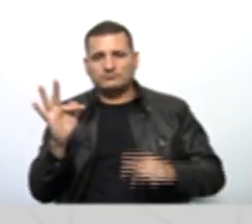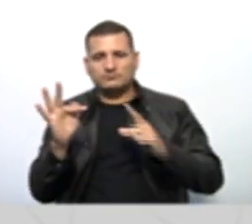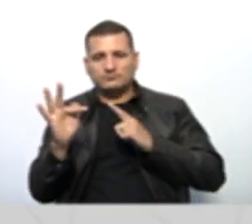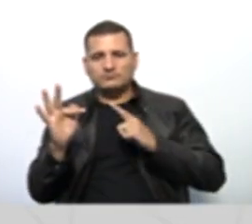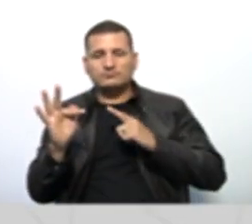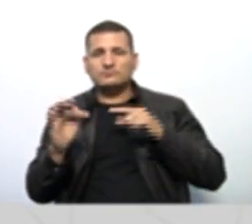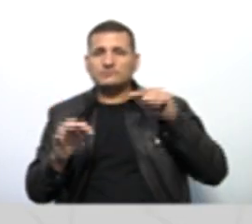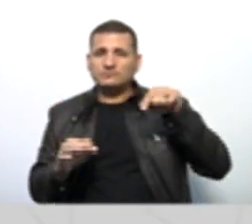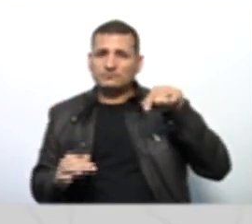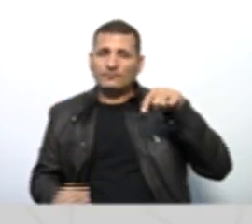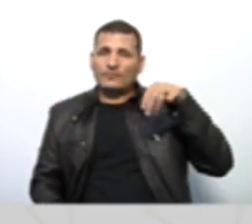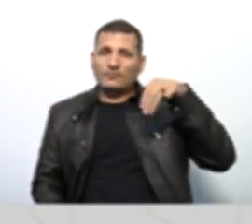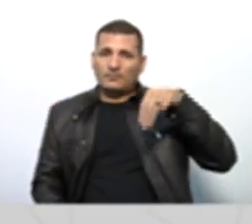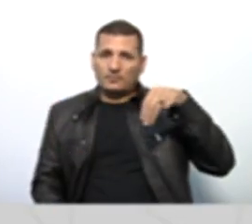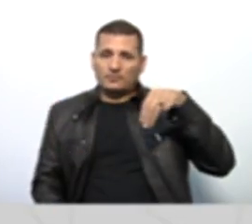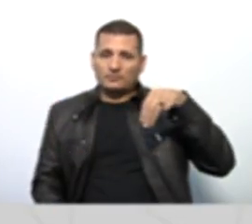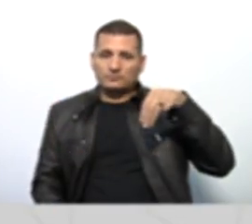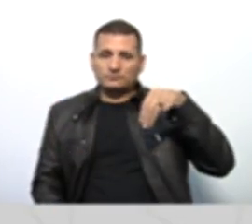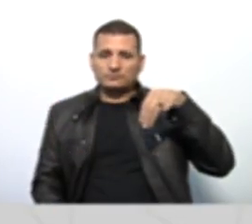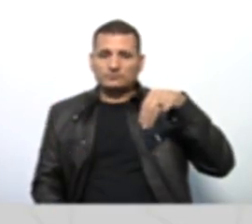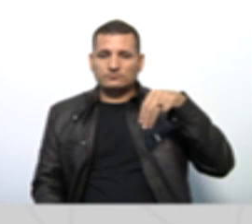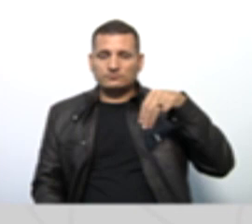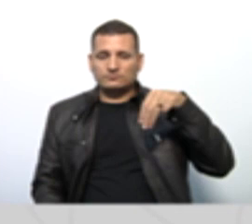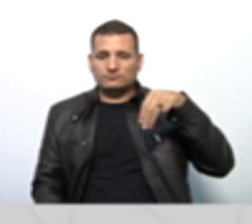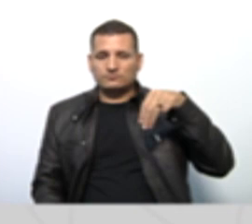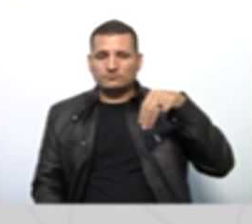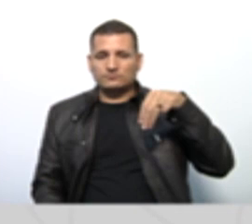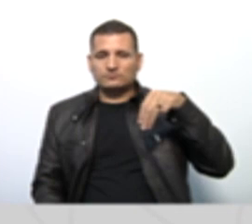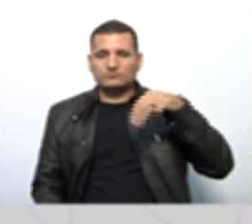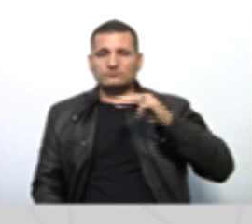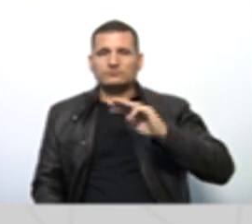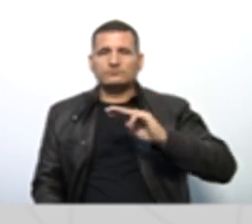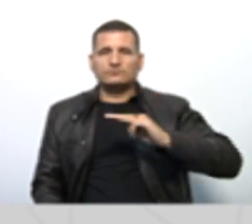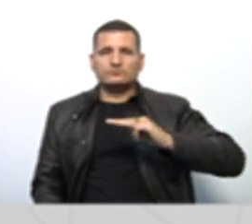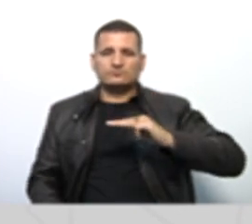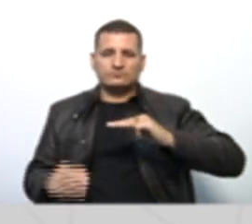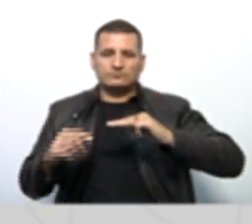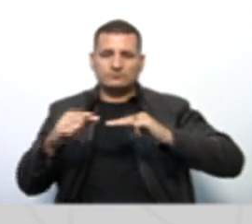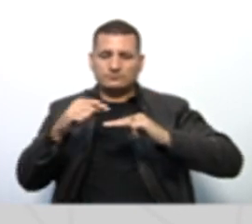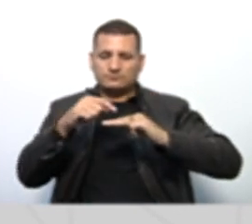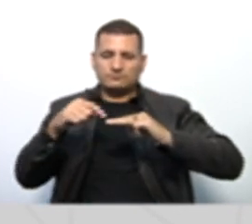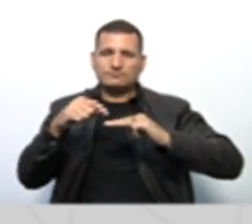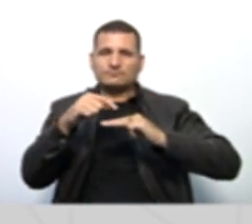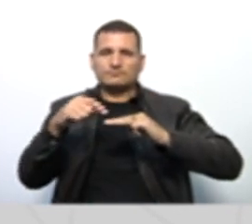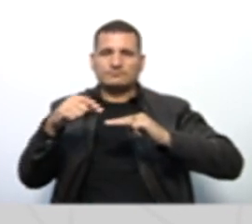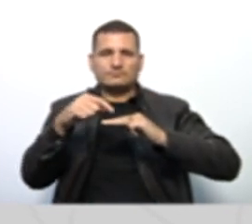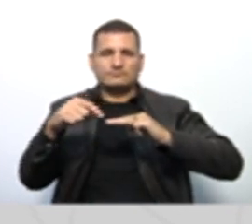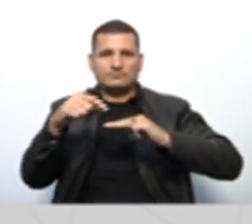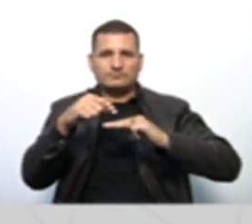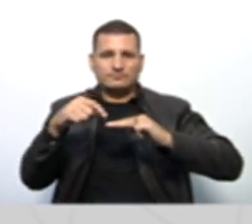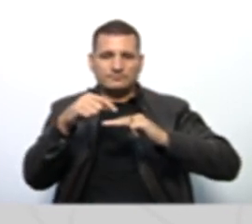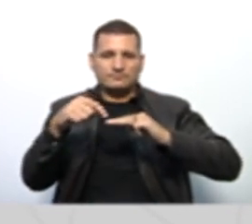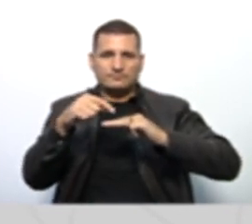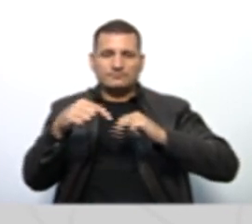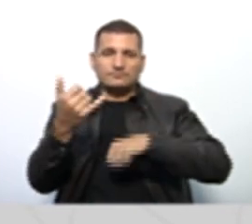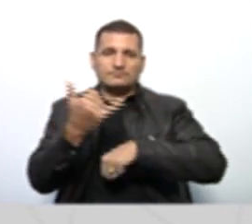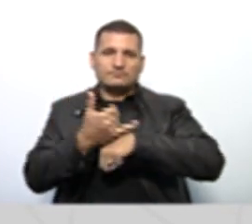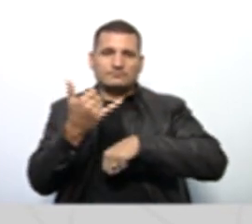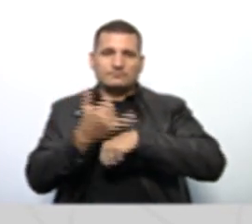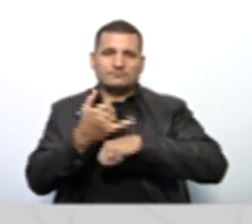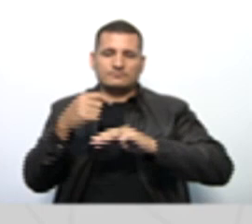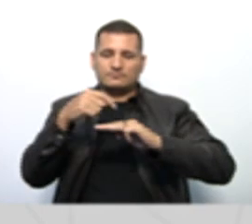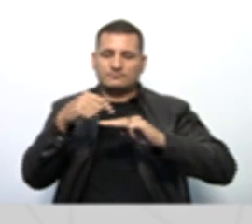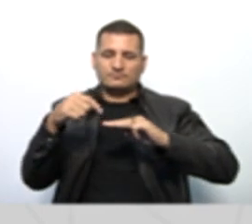perceber que bem aqui em cima pessoa vocês estão olhando que tem várias vias vizinhas né metálicas